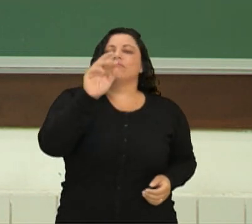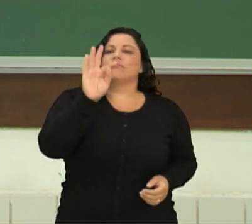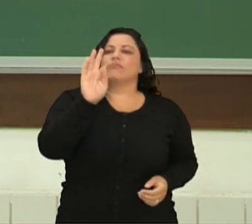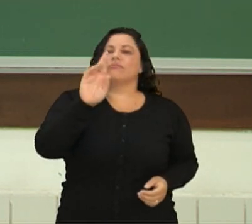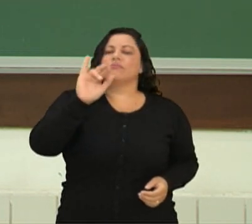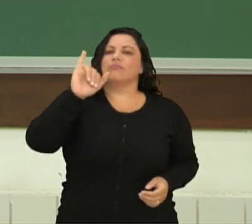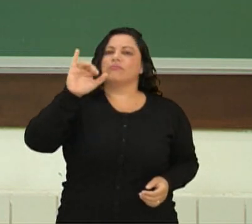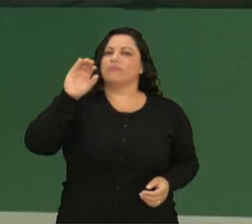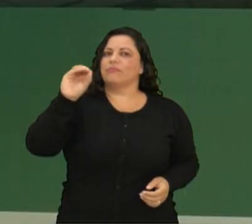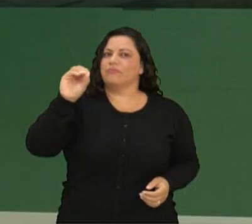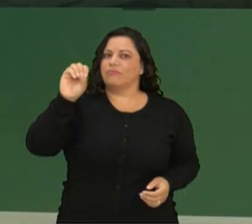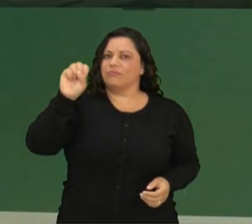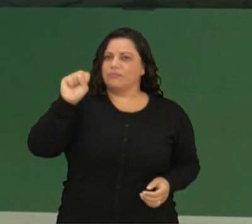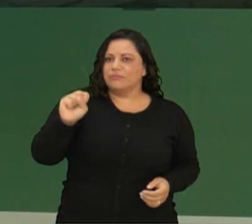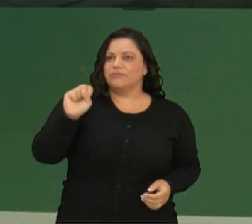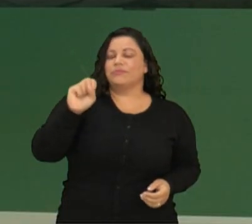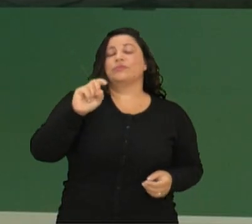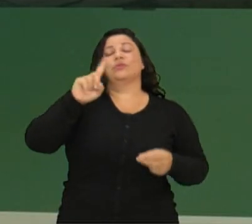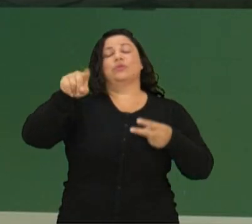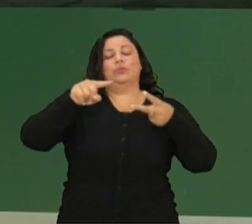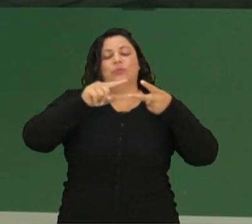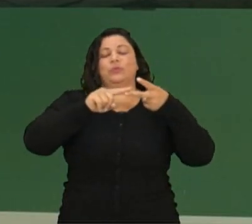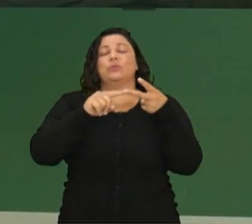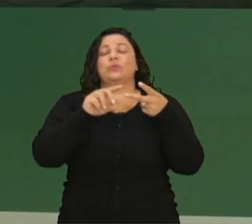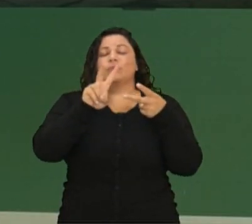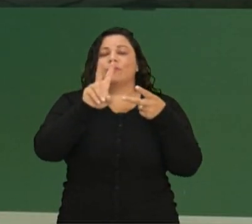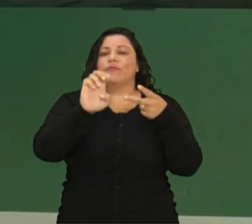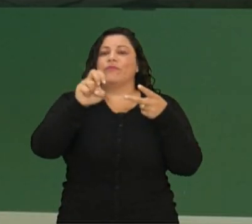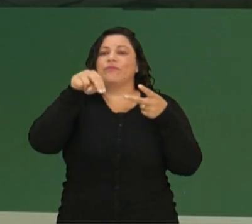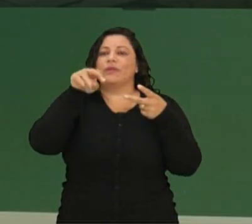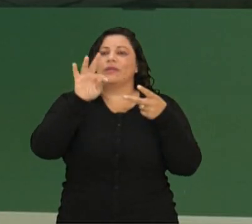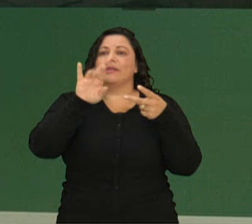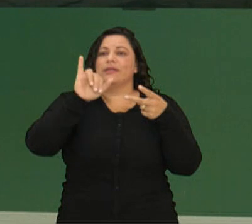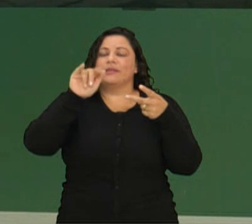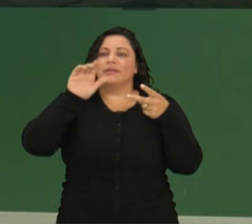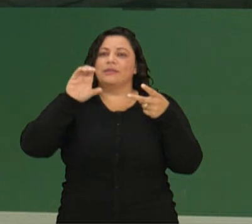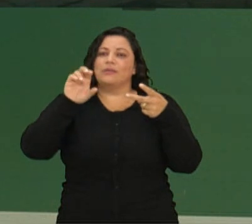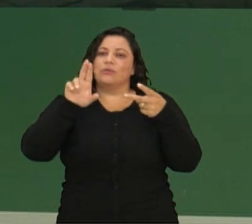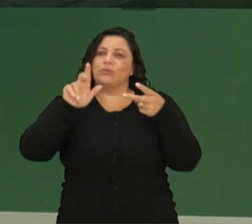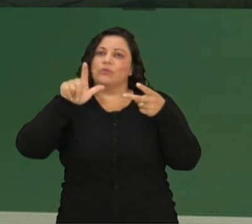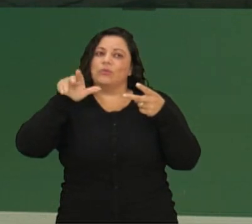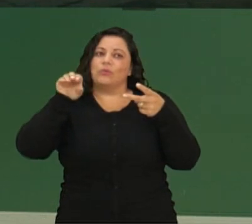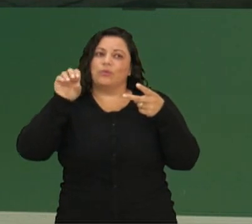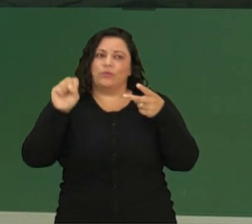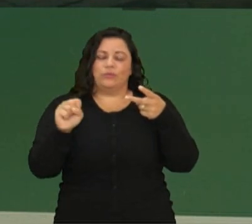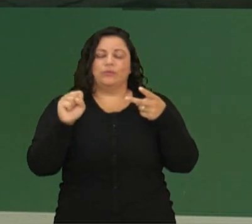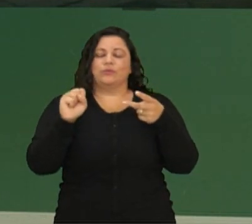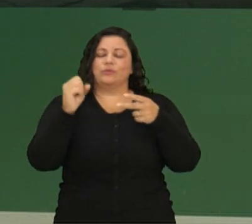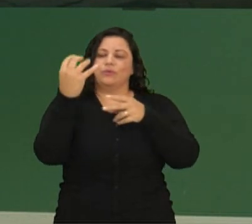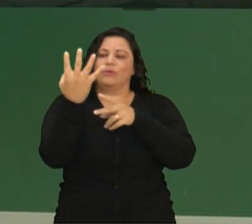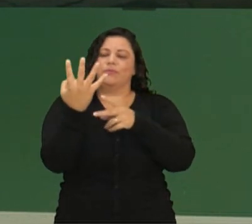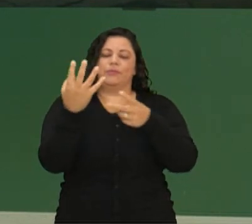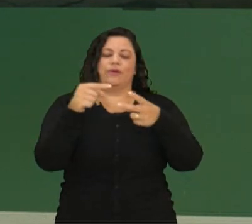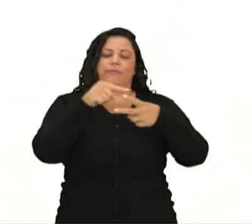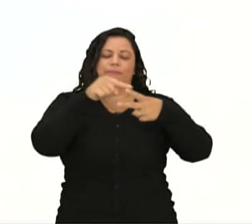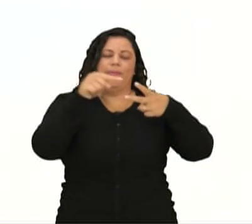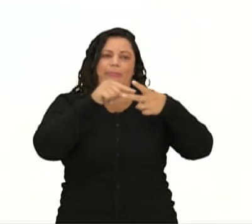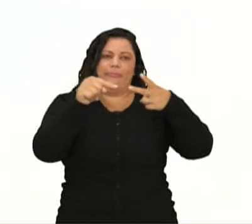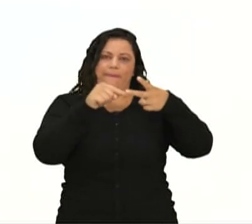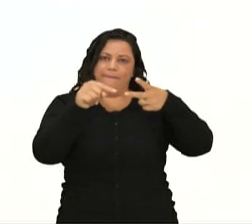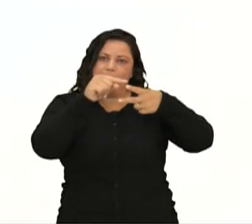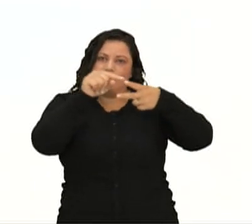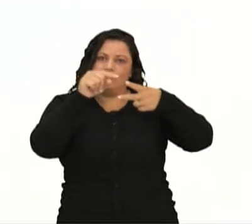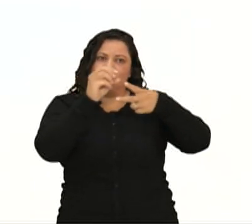ventrículos. Então, para você não esquecer mais, olha só. Átrios são as cavidades de cima e ventrículos as que